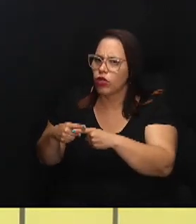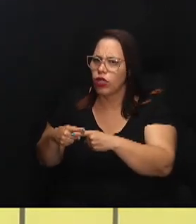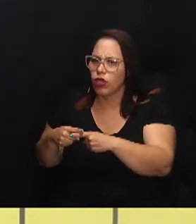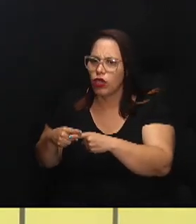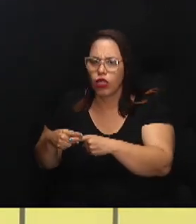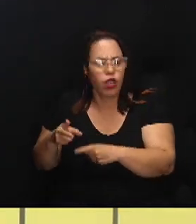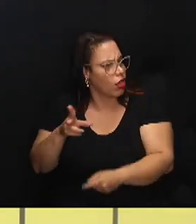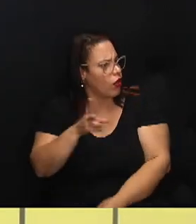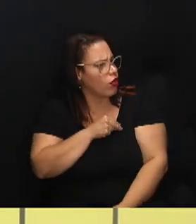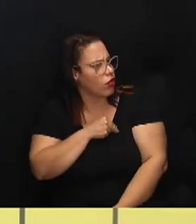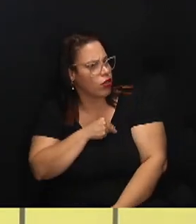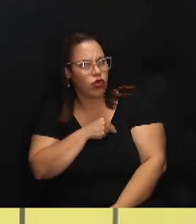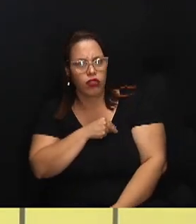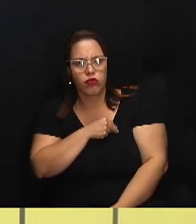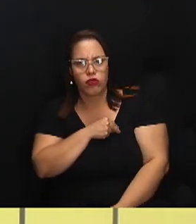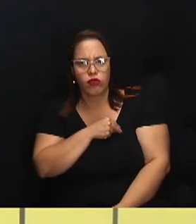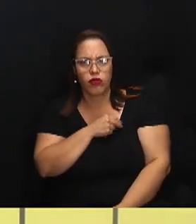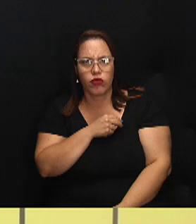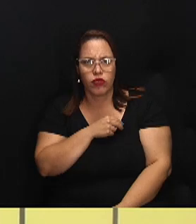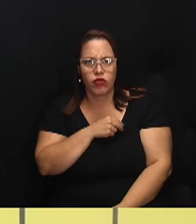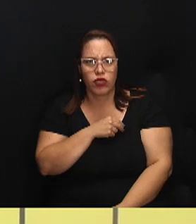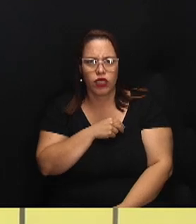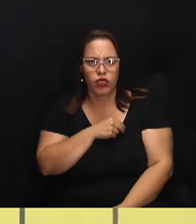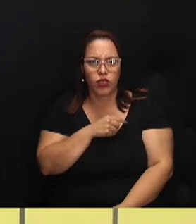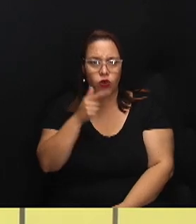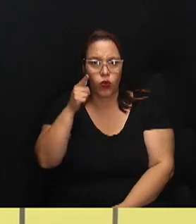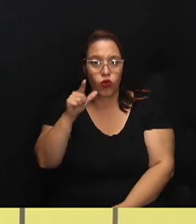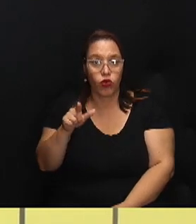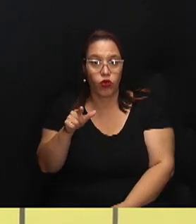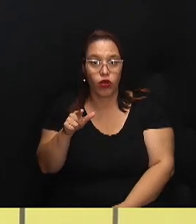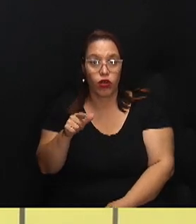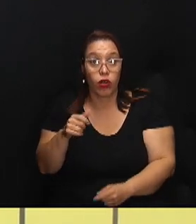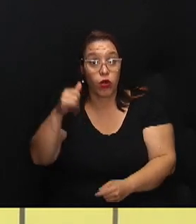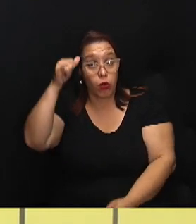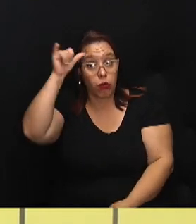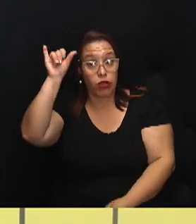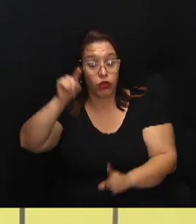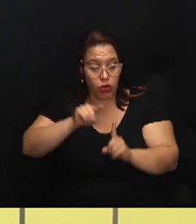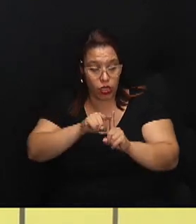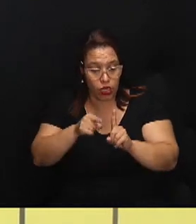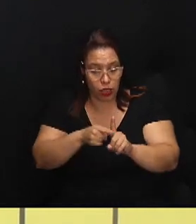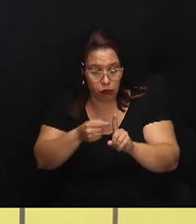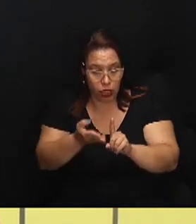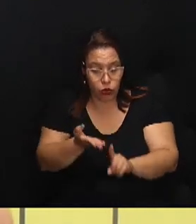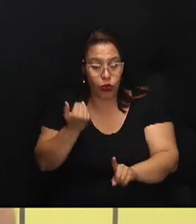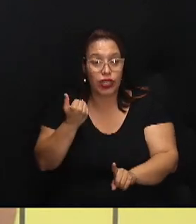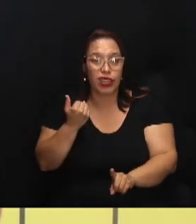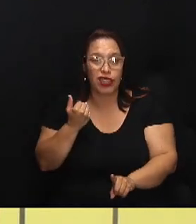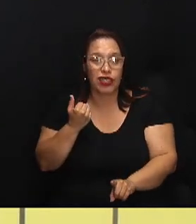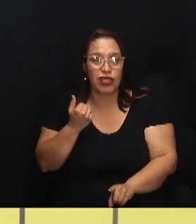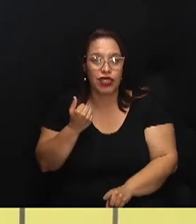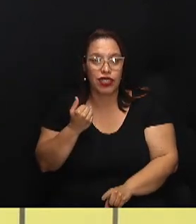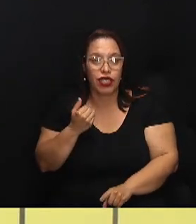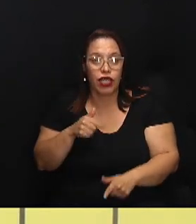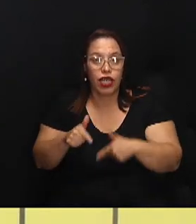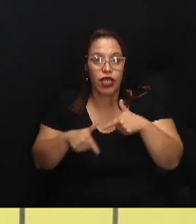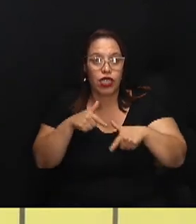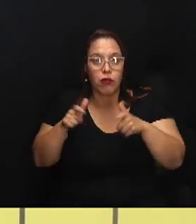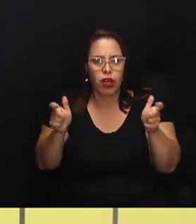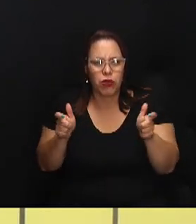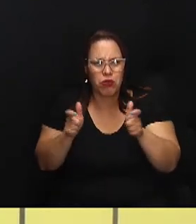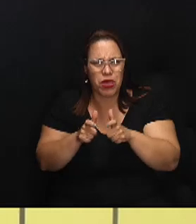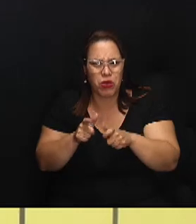nossa, será que eu teria conseguido fazer algo para evitar esse parto prematuro? Tá. Né? Será que se eu tivesse trabalhado